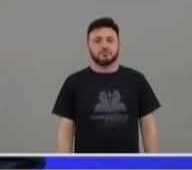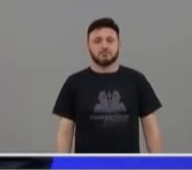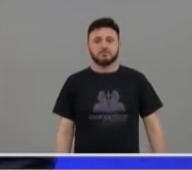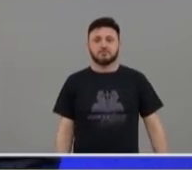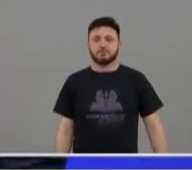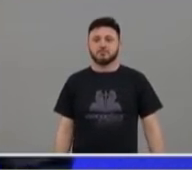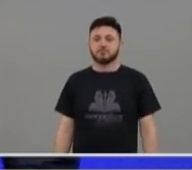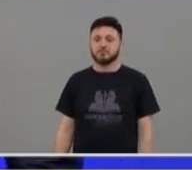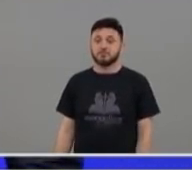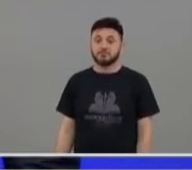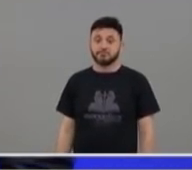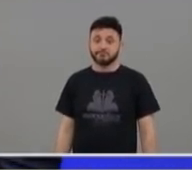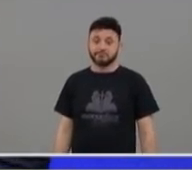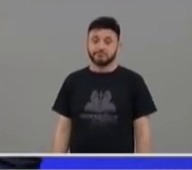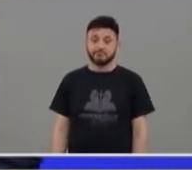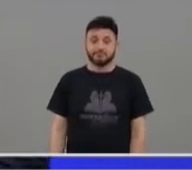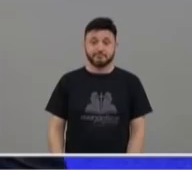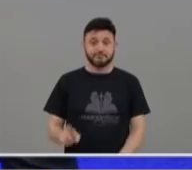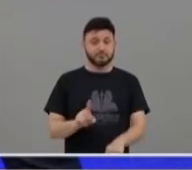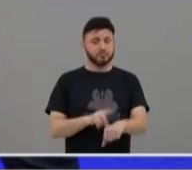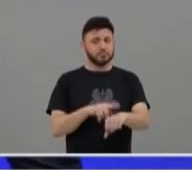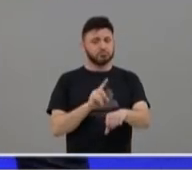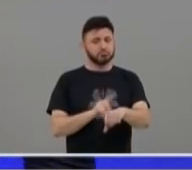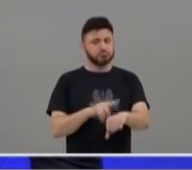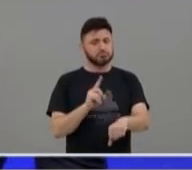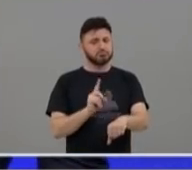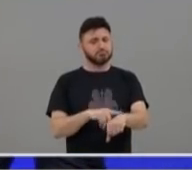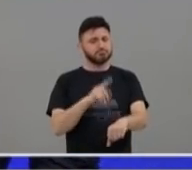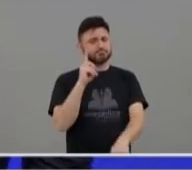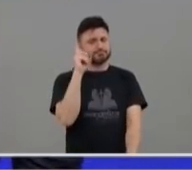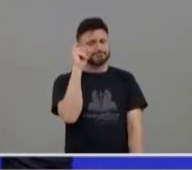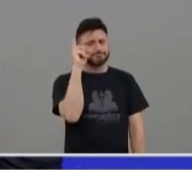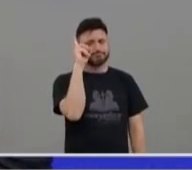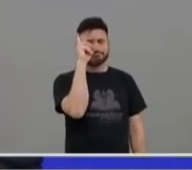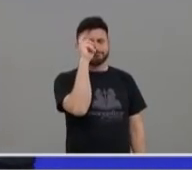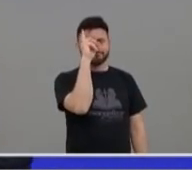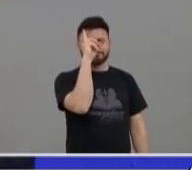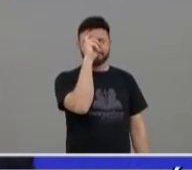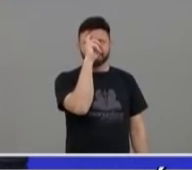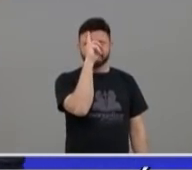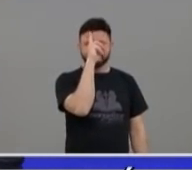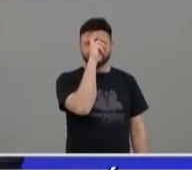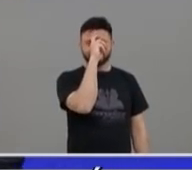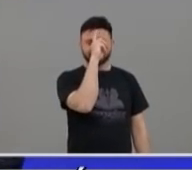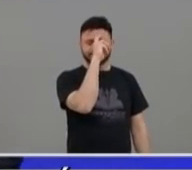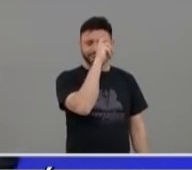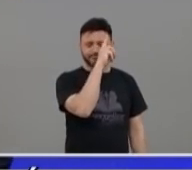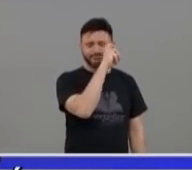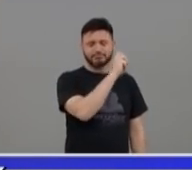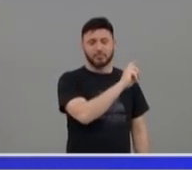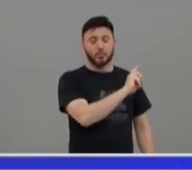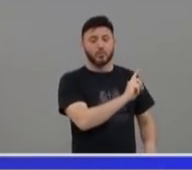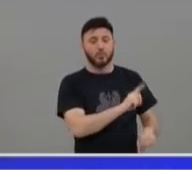Nos momentos difíceis, nas horas de dor,